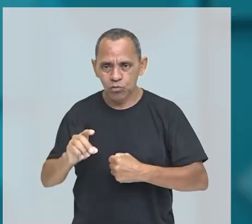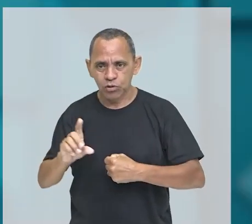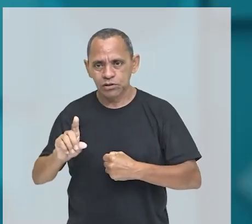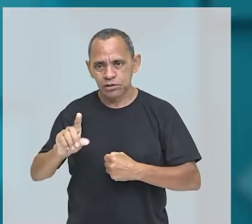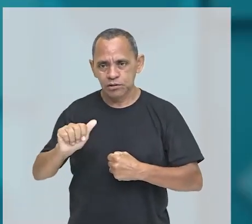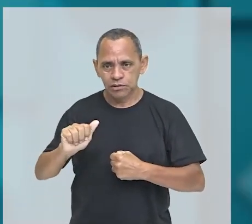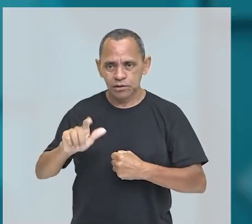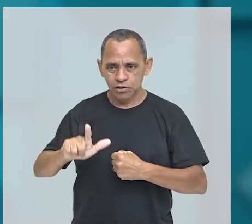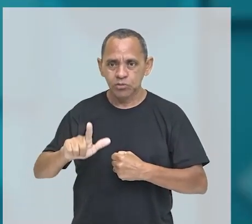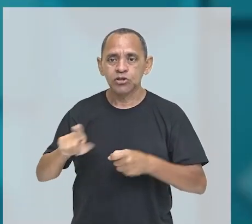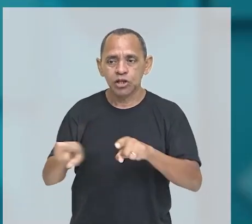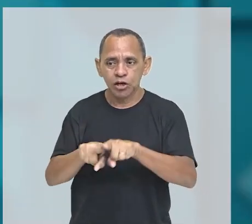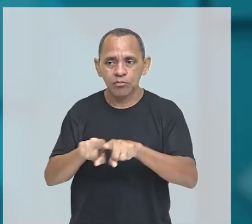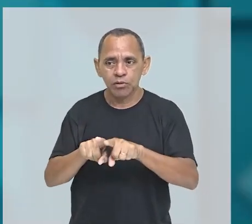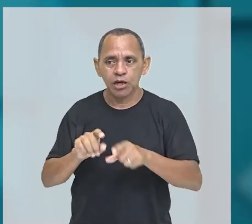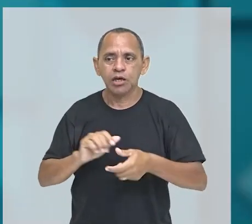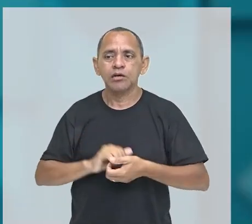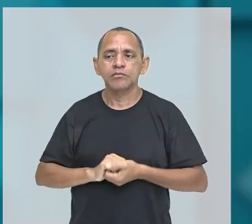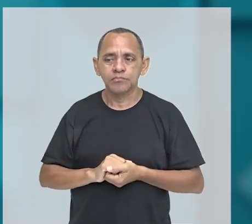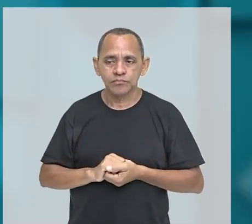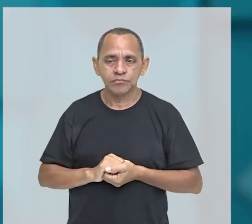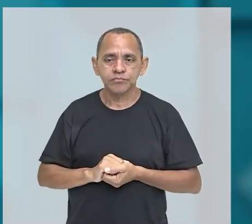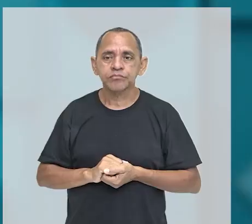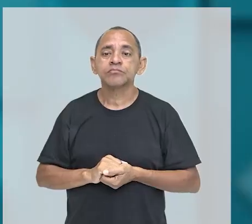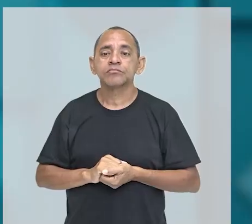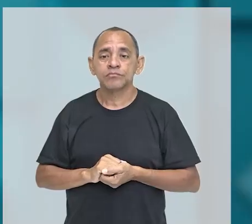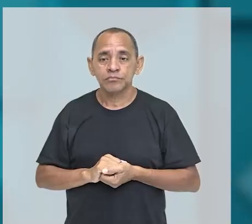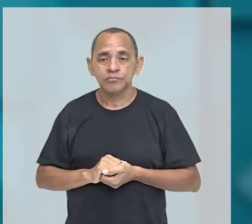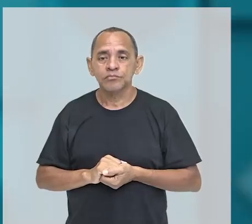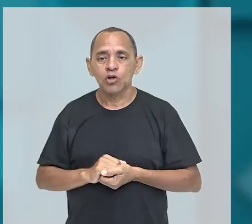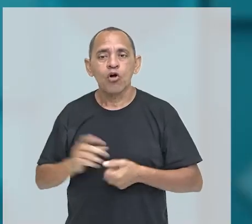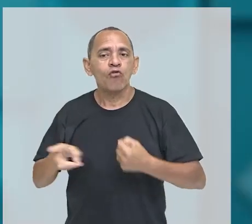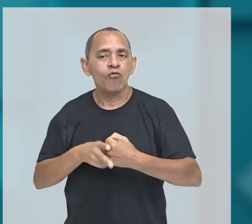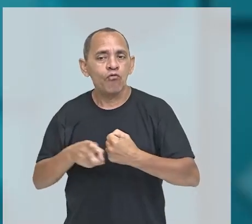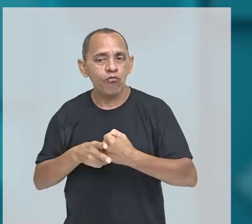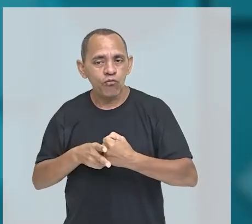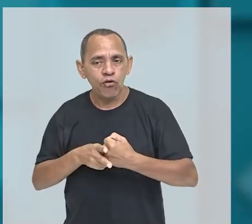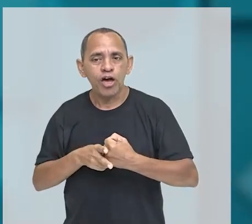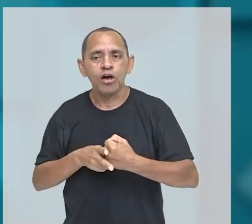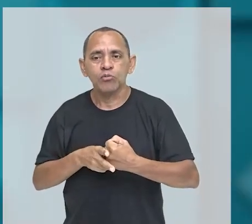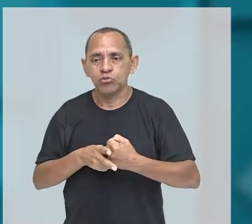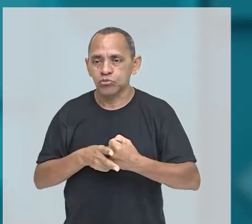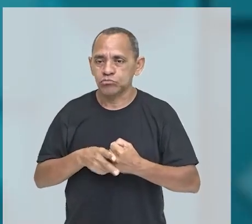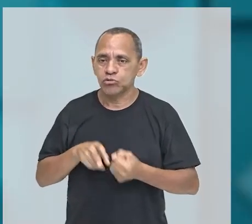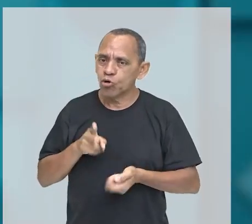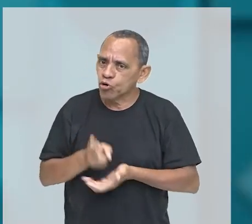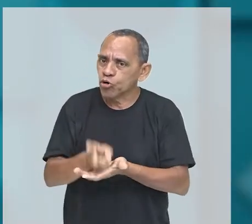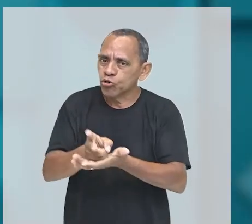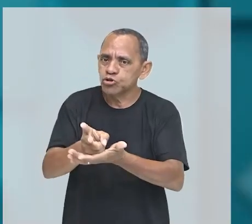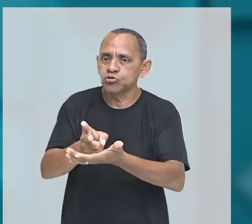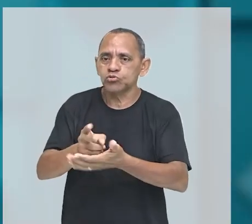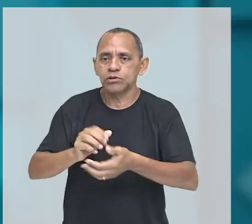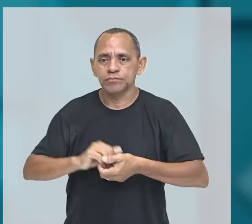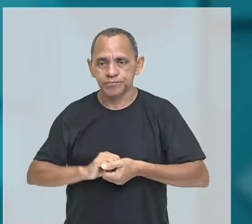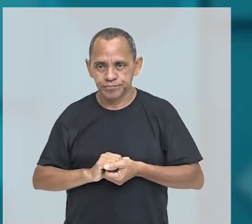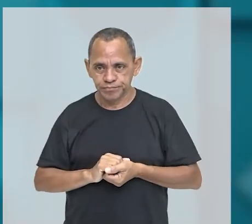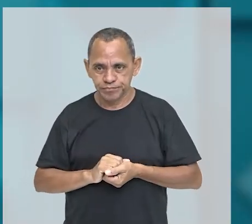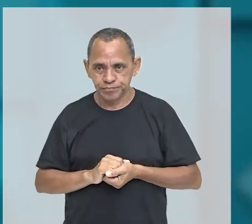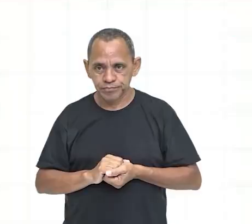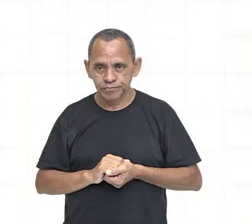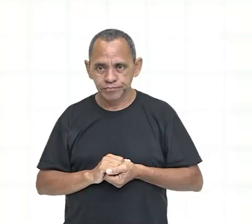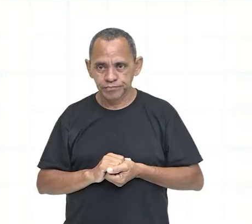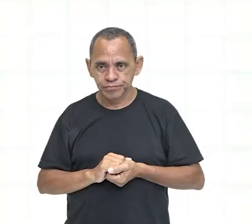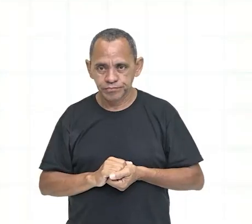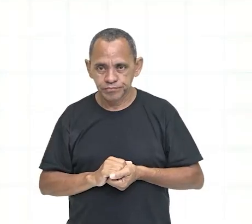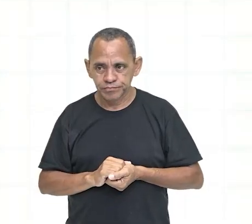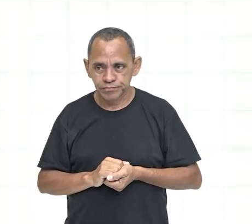um verbo também no infinitivo, né? Que é aquele verbo que vai indicar a ação ali, mas que não foi conjugado. Vou mostrar um outro exemplo agora.